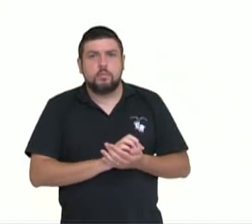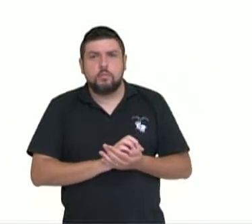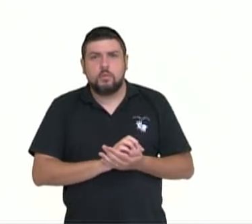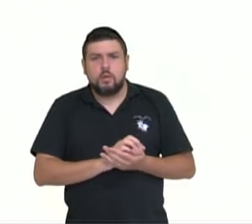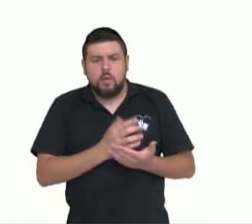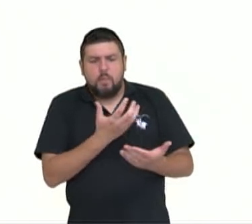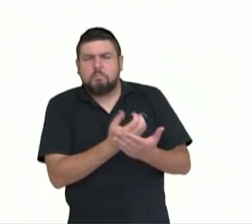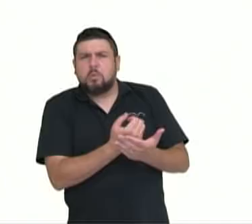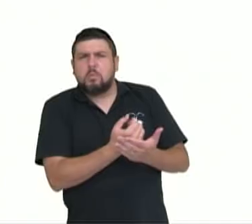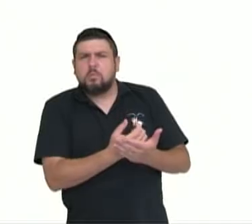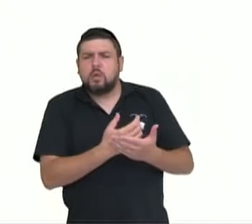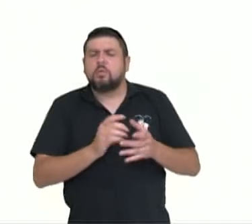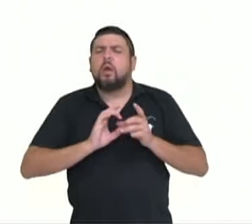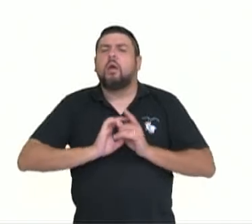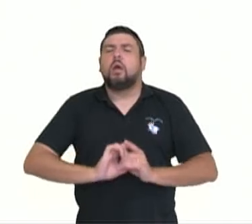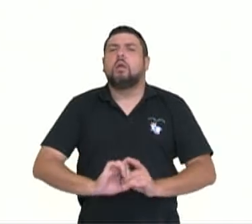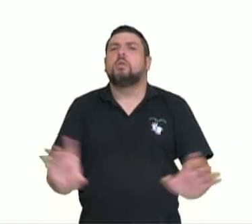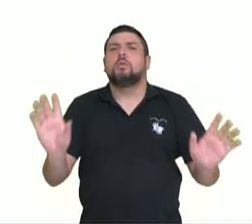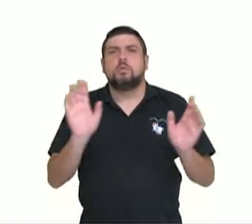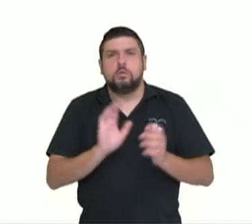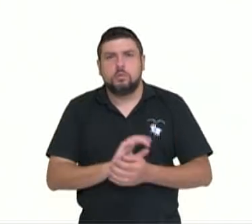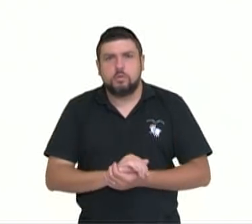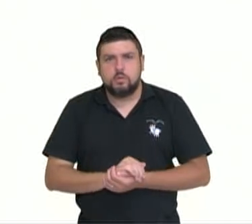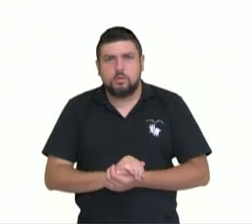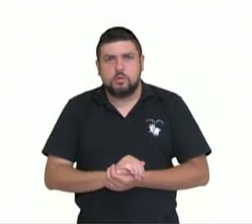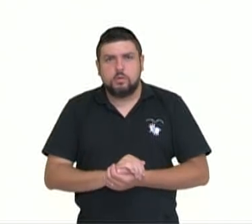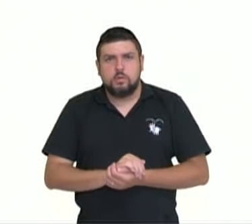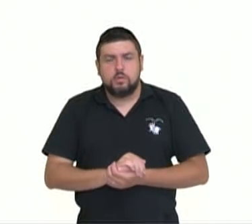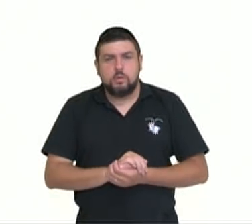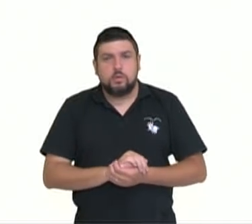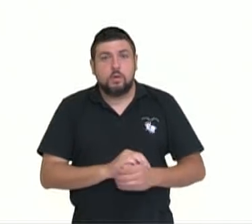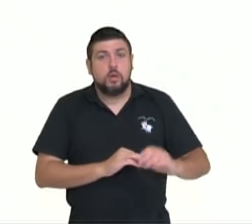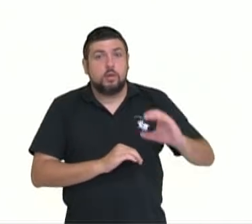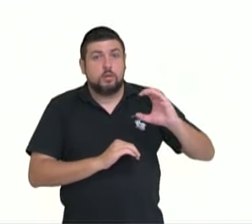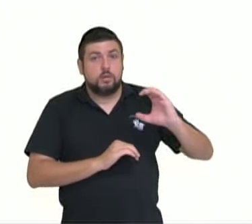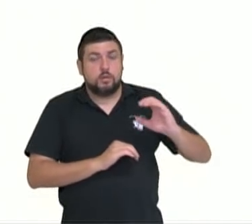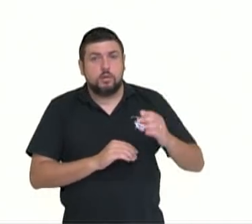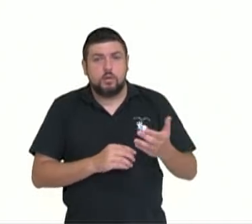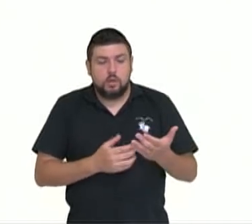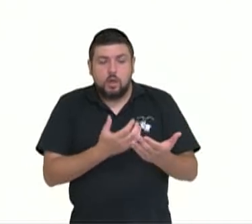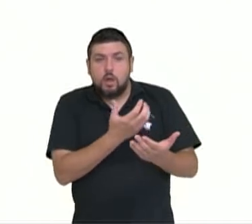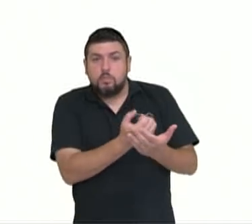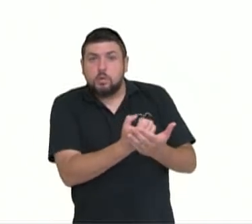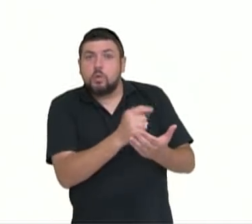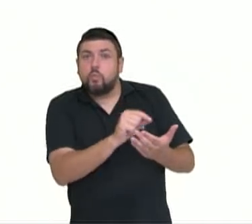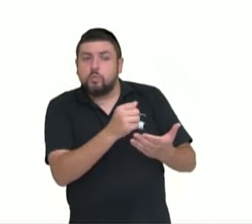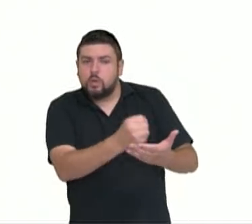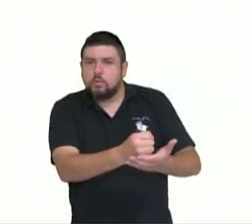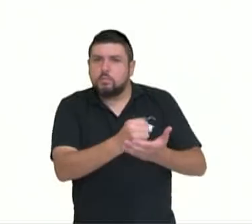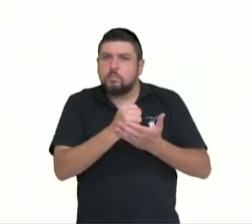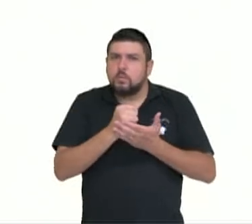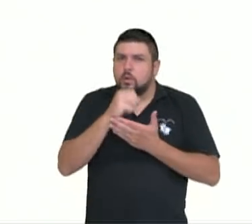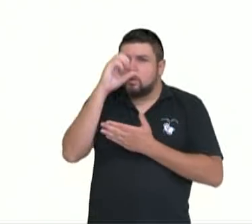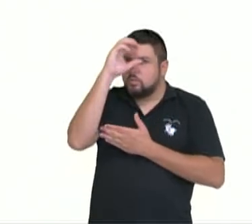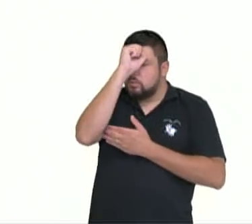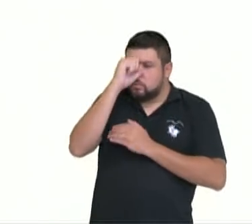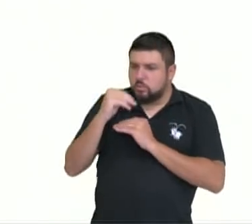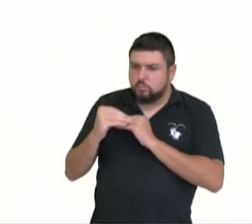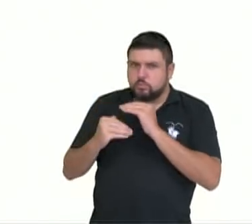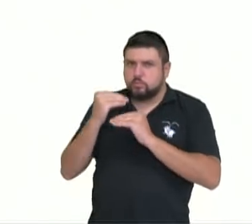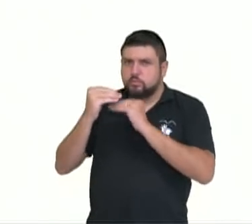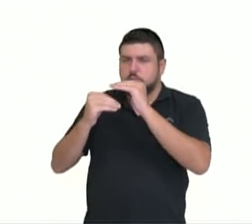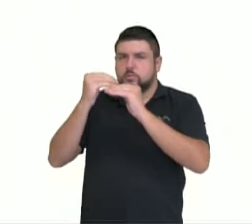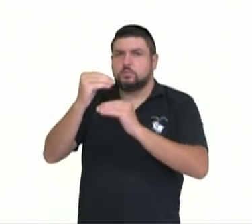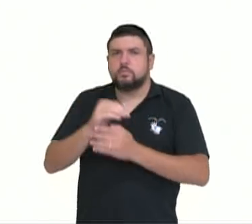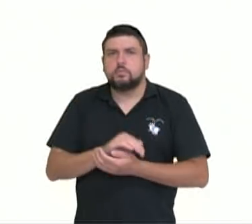liberado aos estudantes. C. Quando o uso agregar valor ao conhecimento e à velocidade do ensino, daquilo que